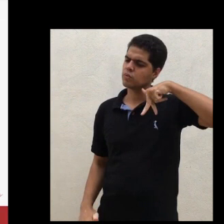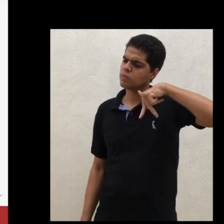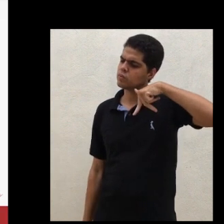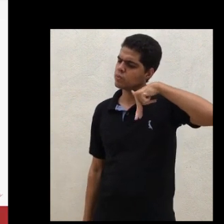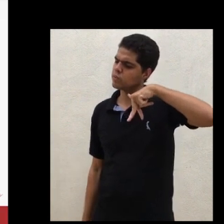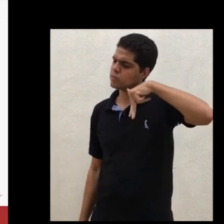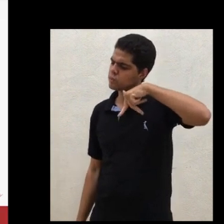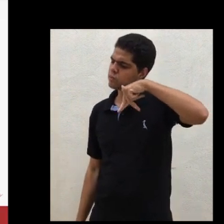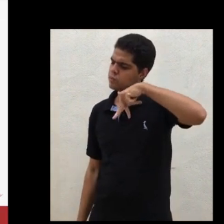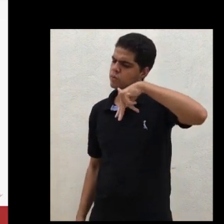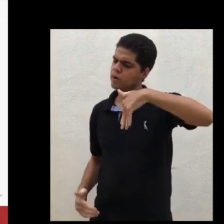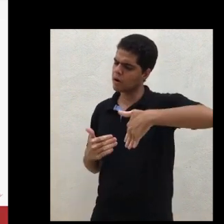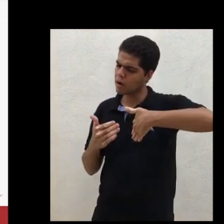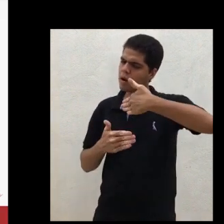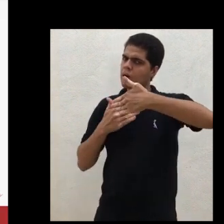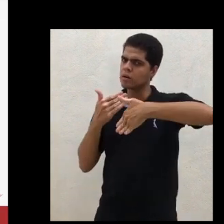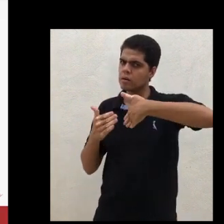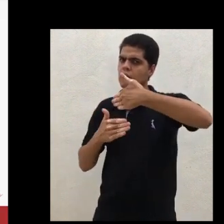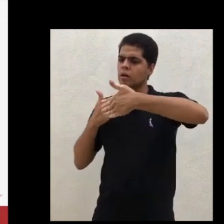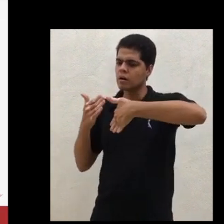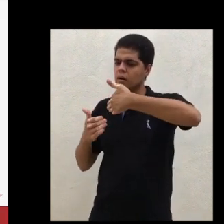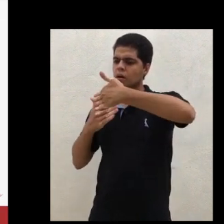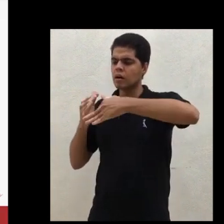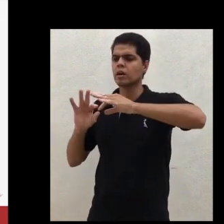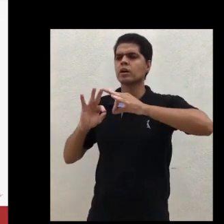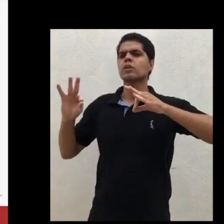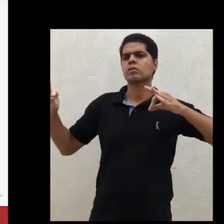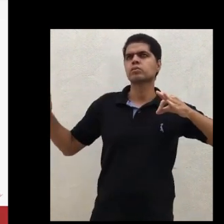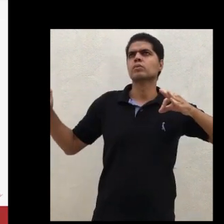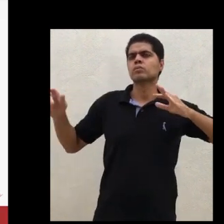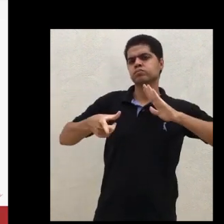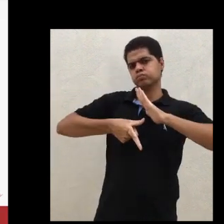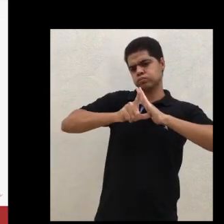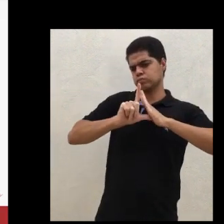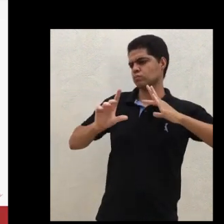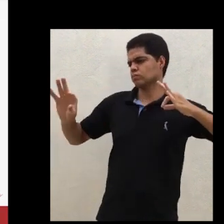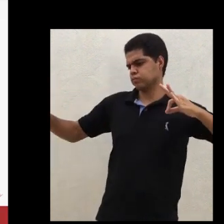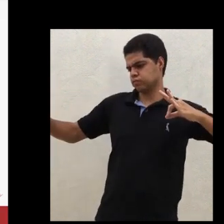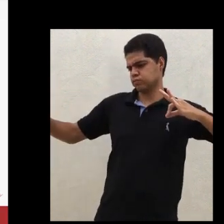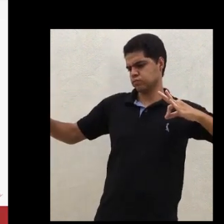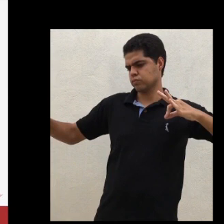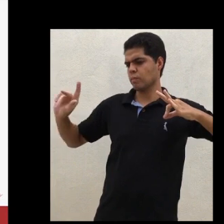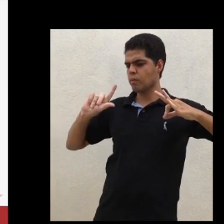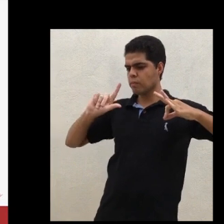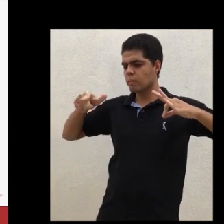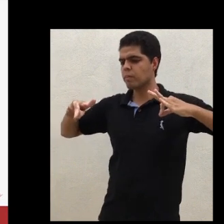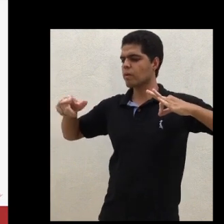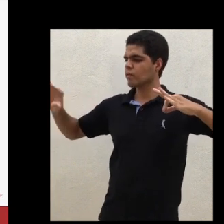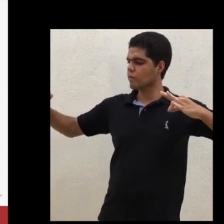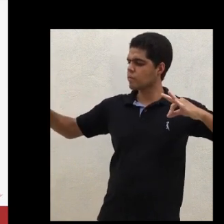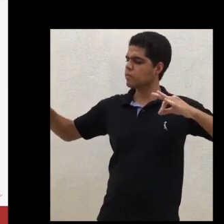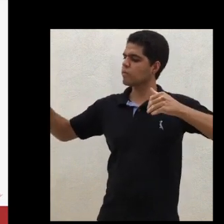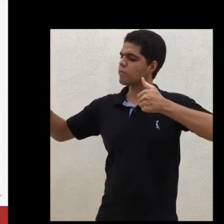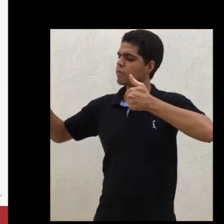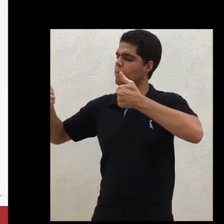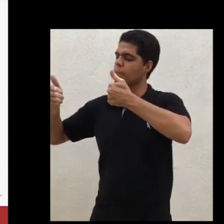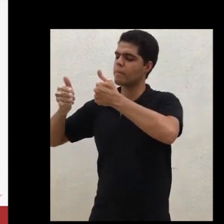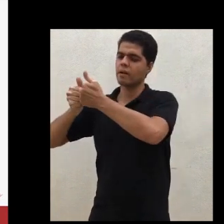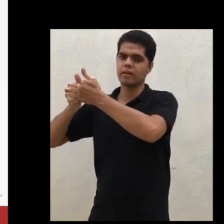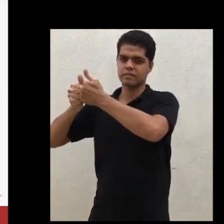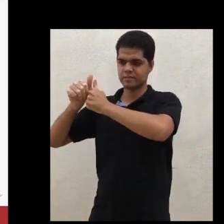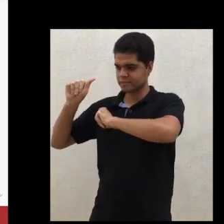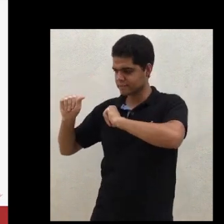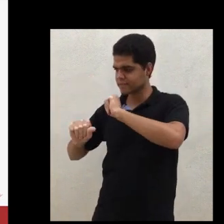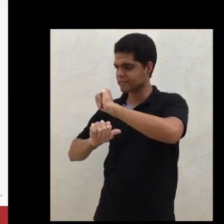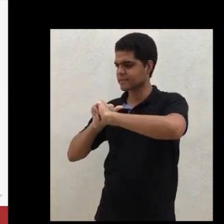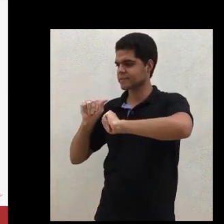à medida que você vai dando outros passos, deixa de ser um destino longe e passa a ser um destino perto para